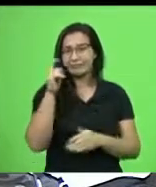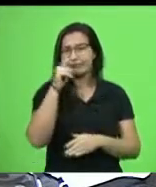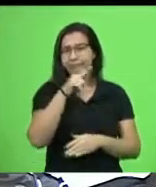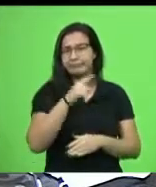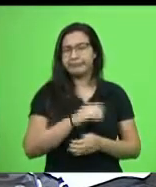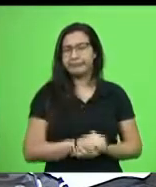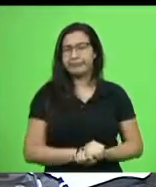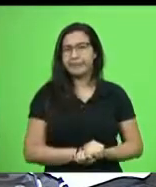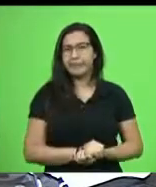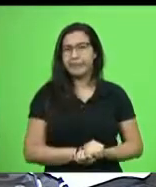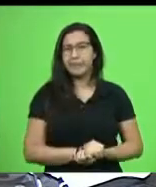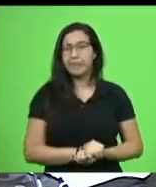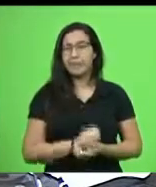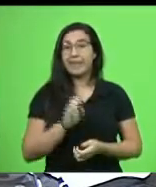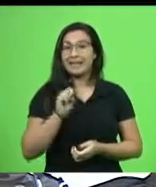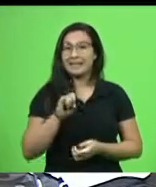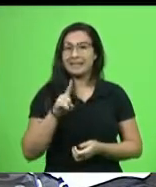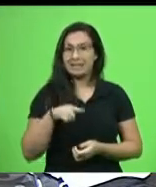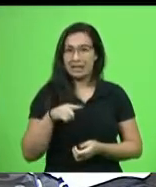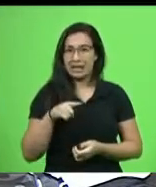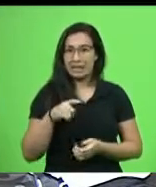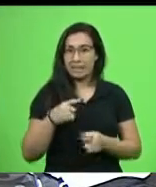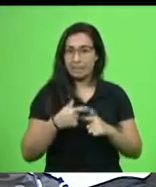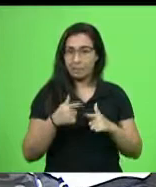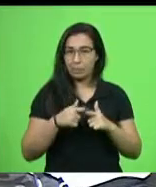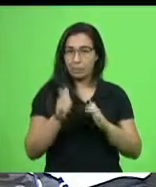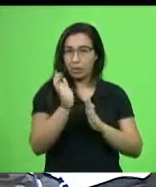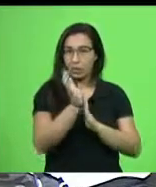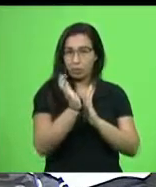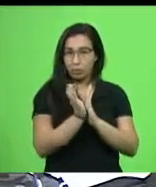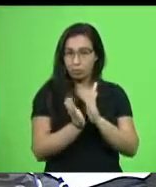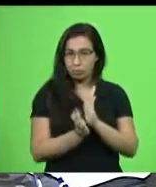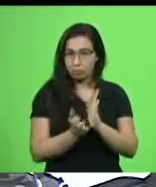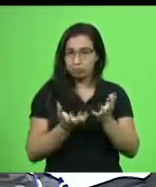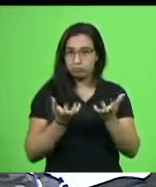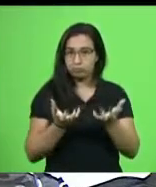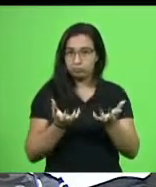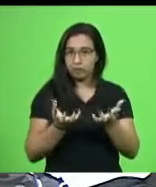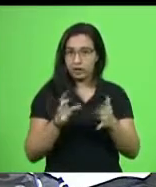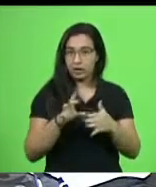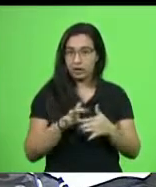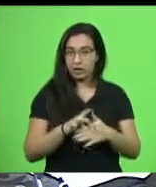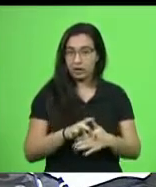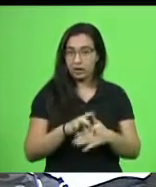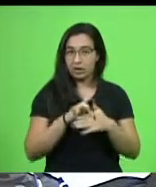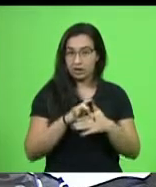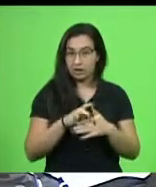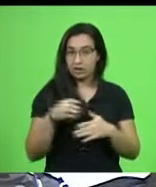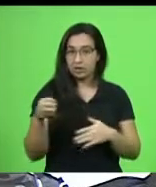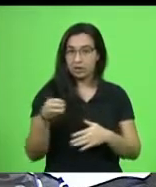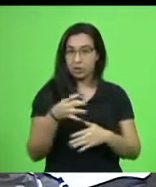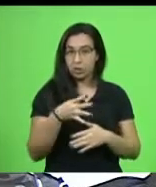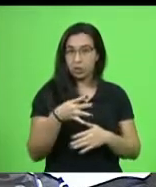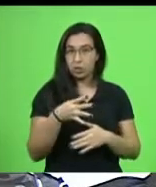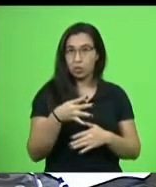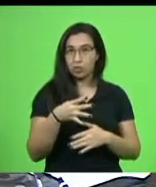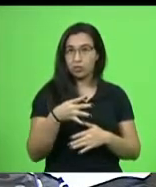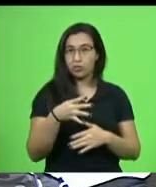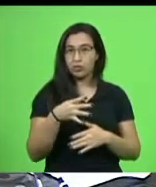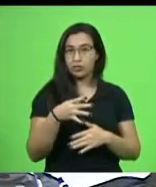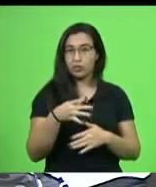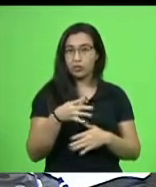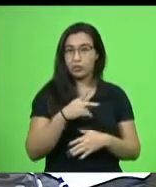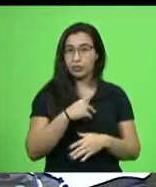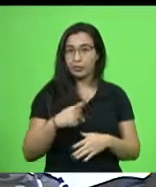Se este é um problema da burocracia, que esperamos, com a liderança do novo presidente Daniel Vinícius Neto, possa